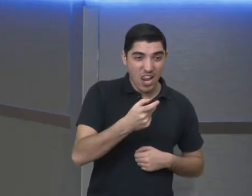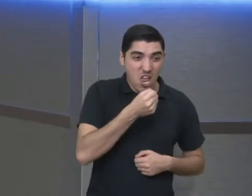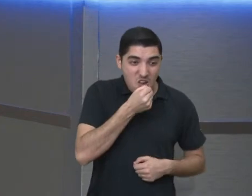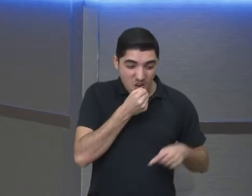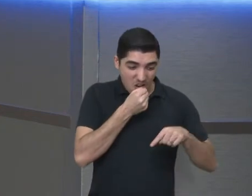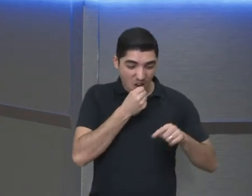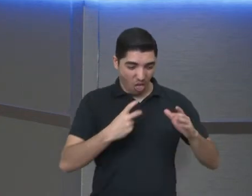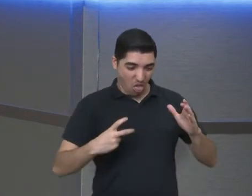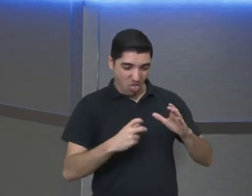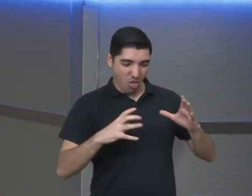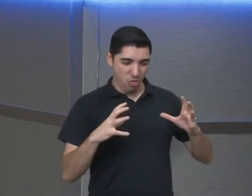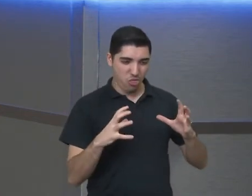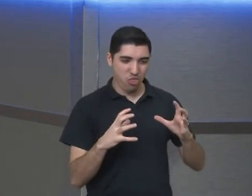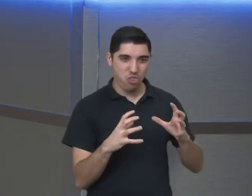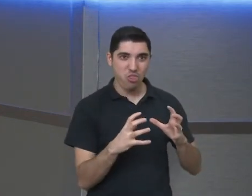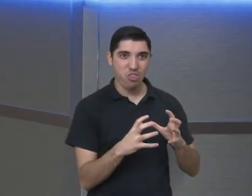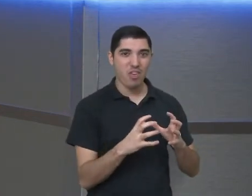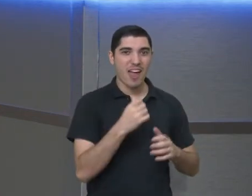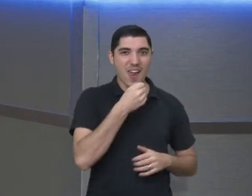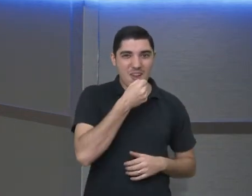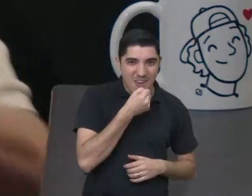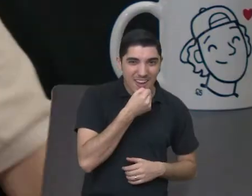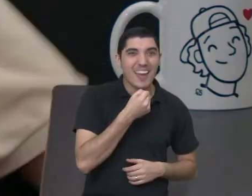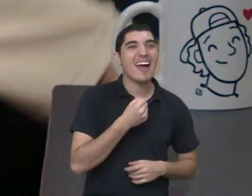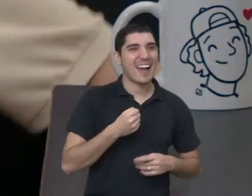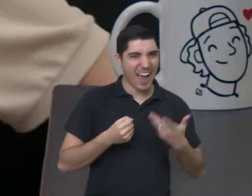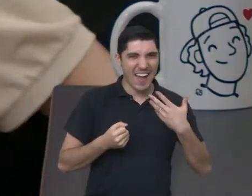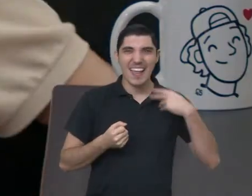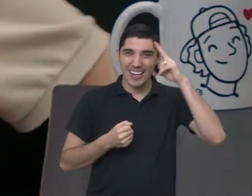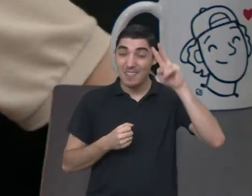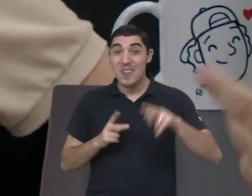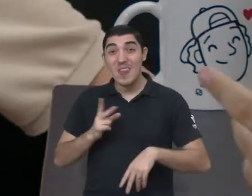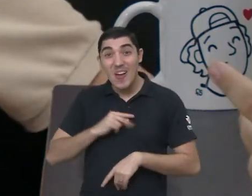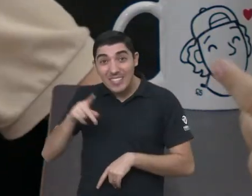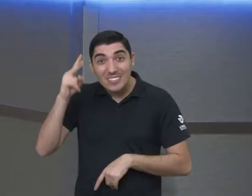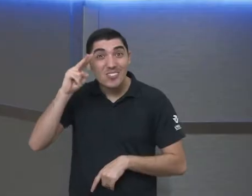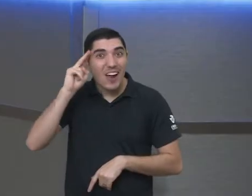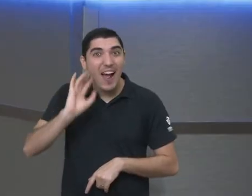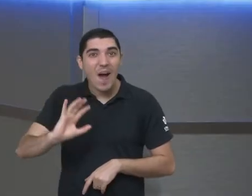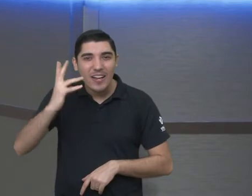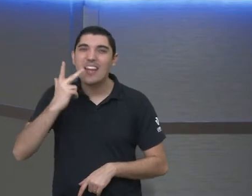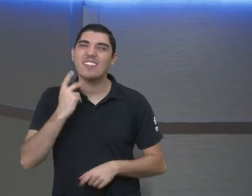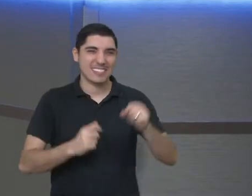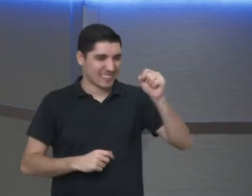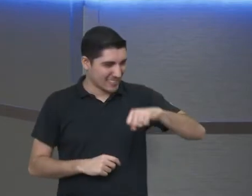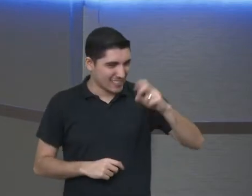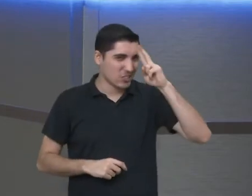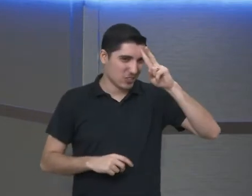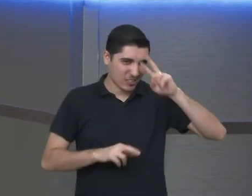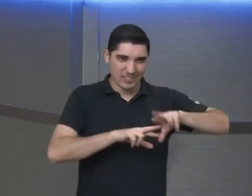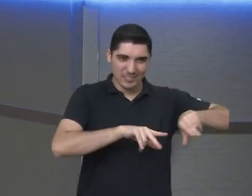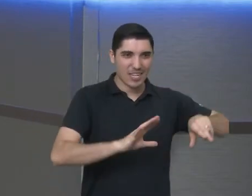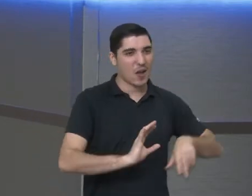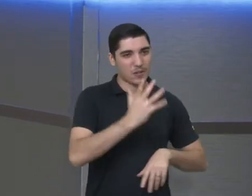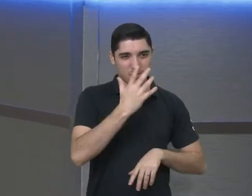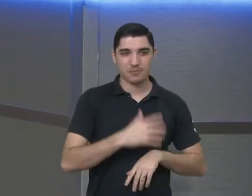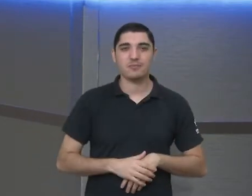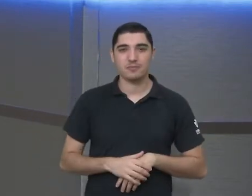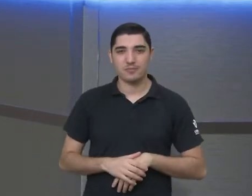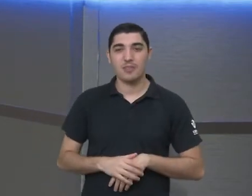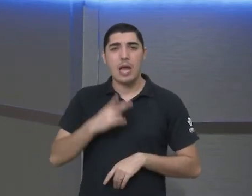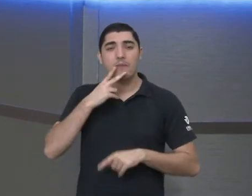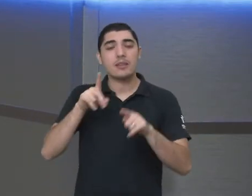passei do lado dele e falei, mas com essa atuação do Joel Teixeira Caires, que garfou, roubou o São José descaradamente, hoje não tem condição, não dá,